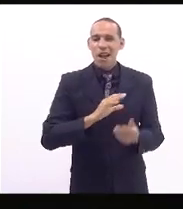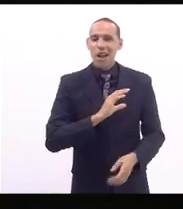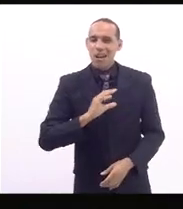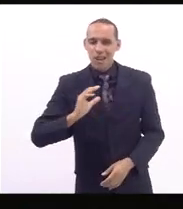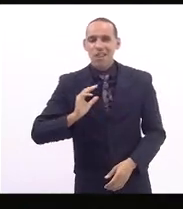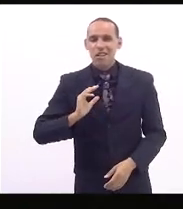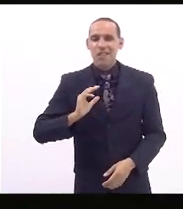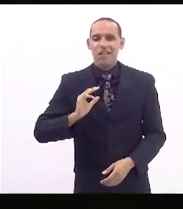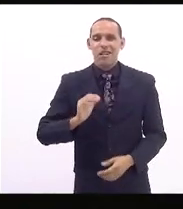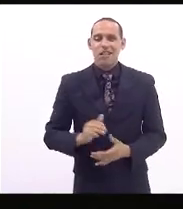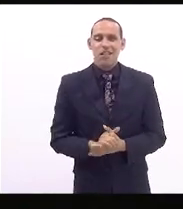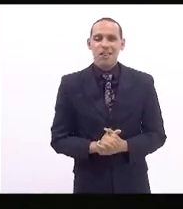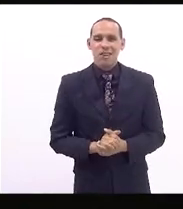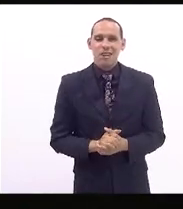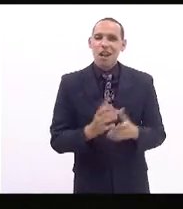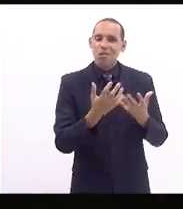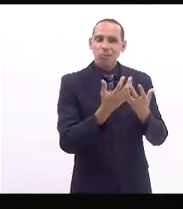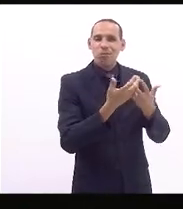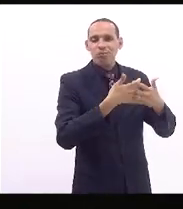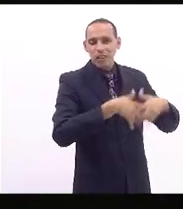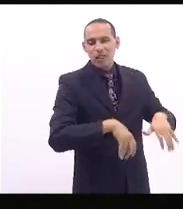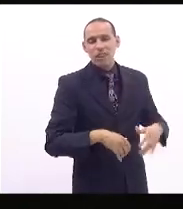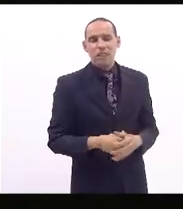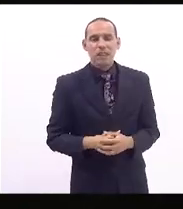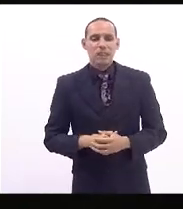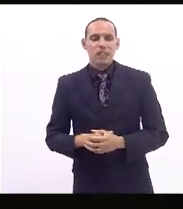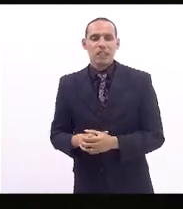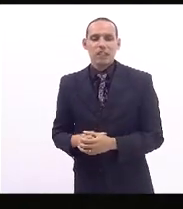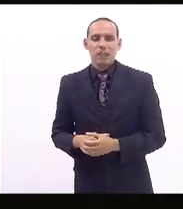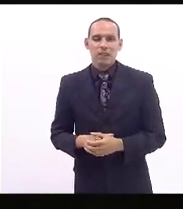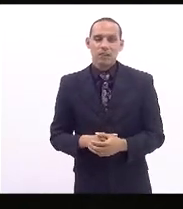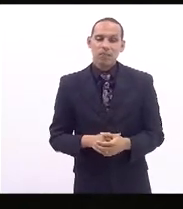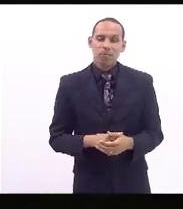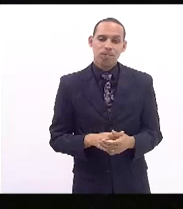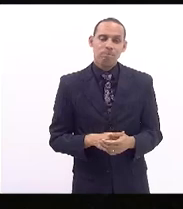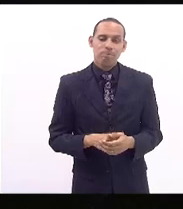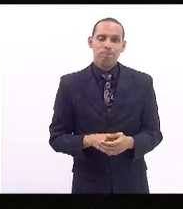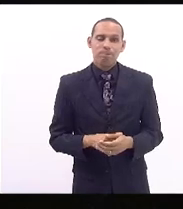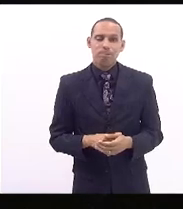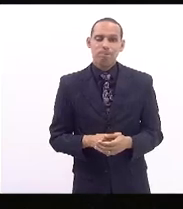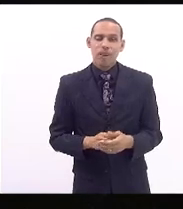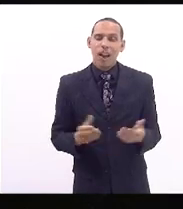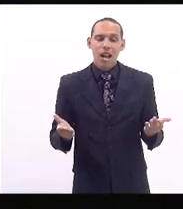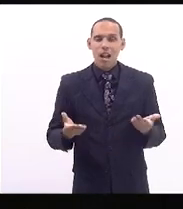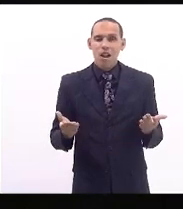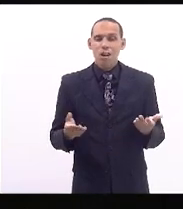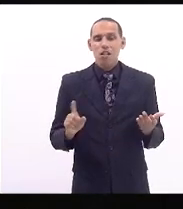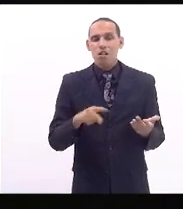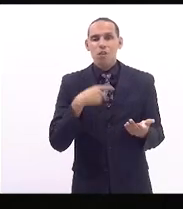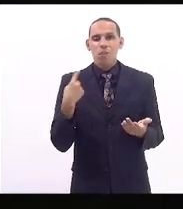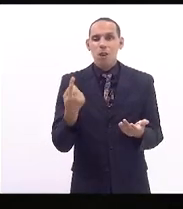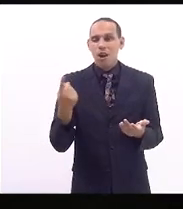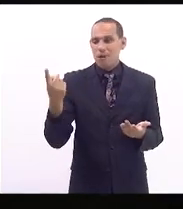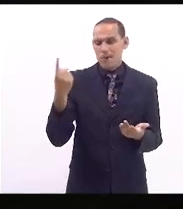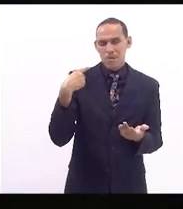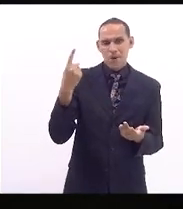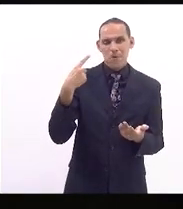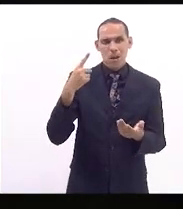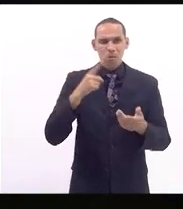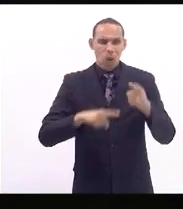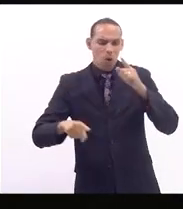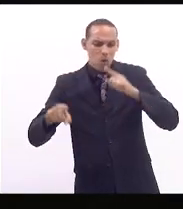comissão é Petrópolis e estamos sob a égide de um